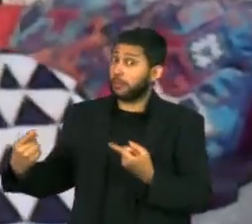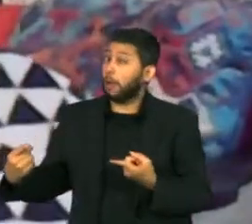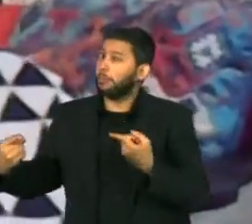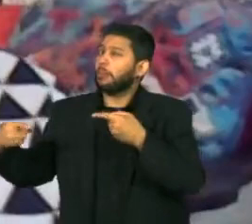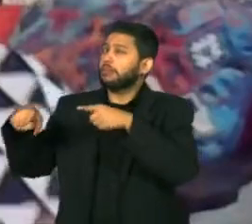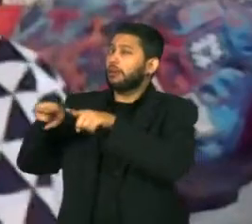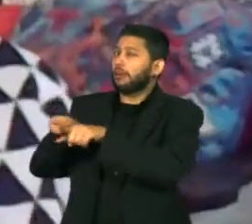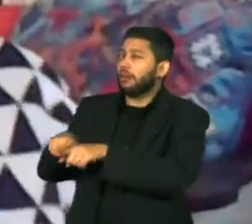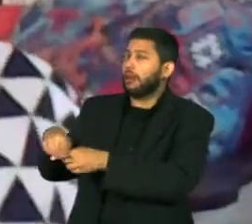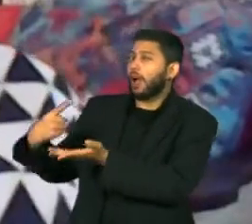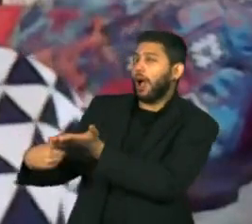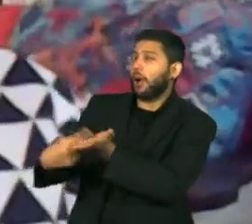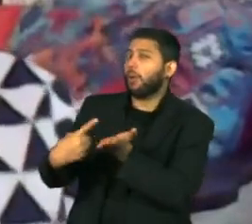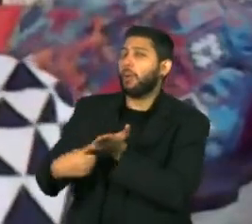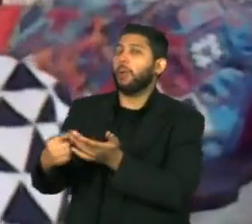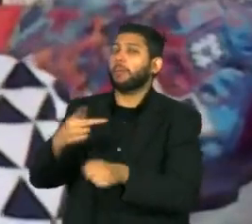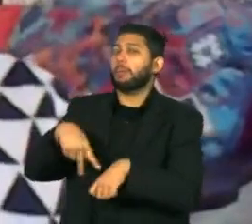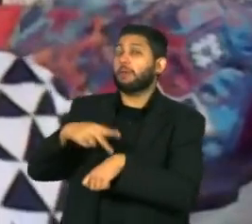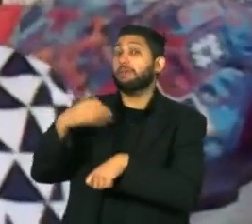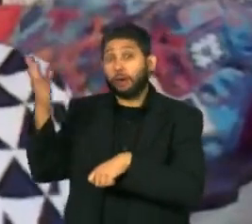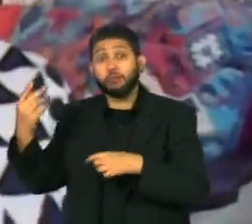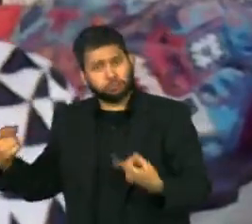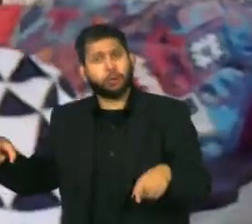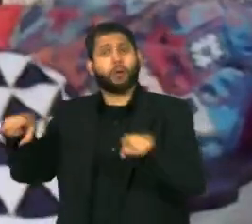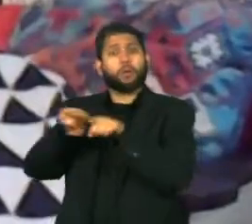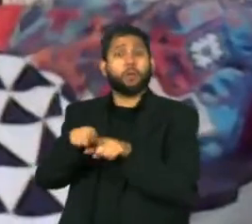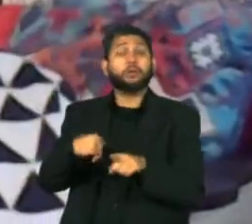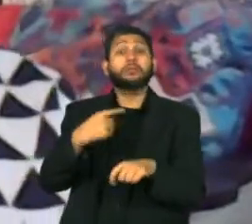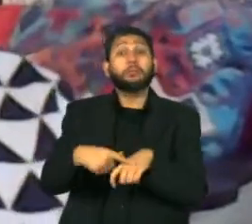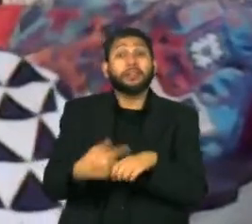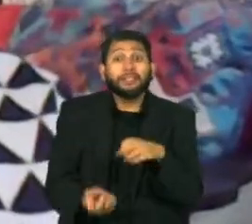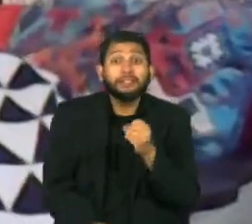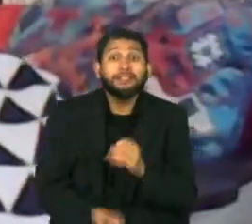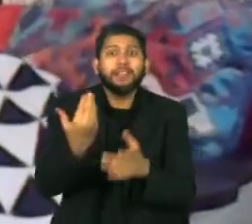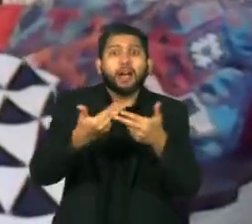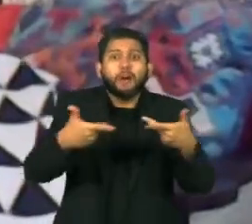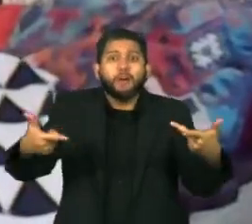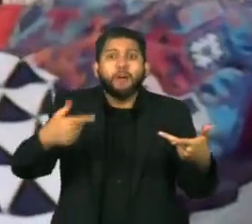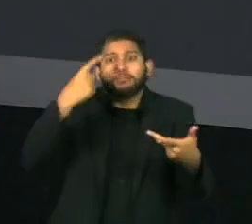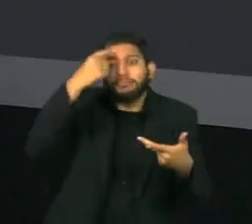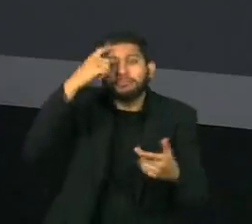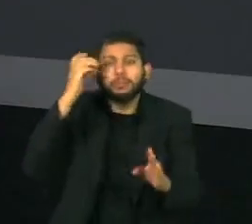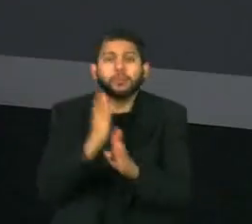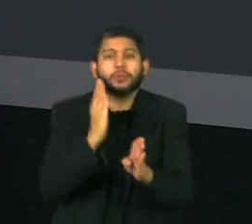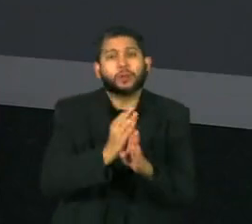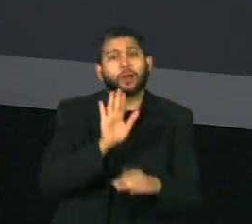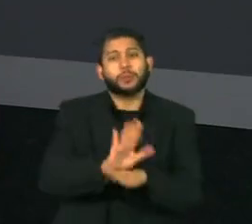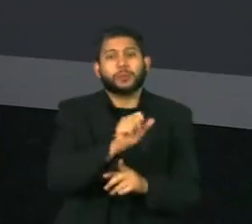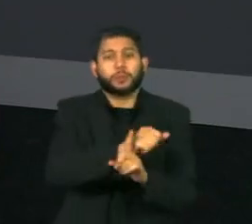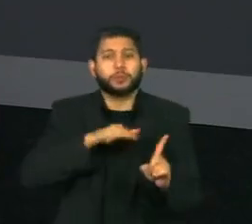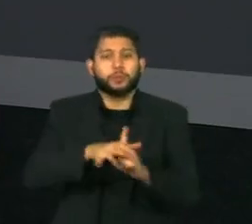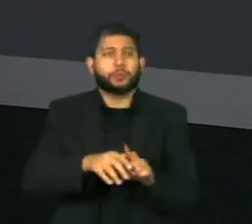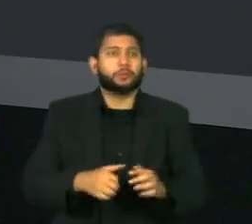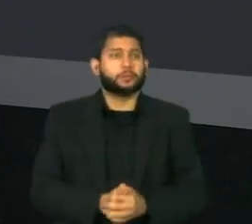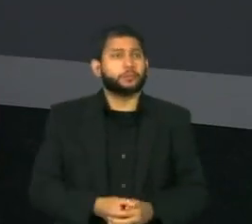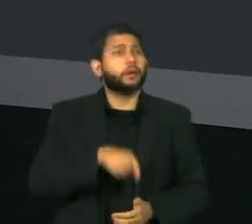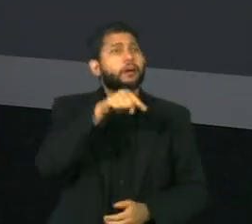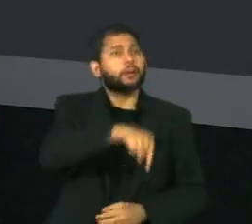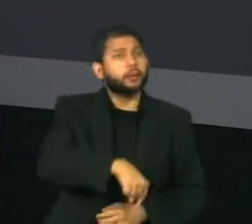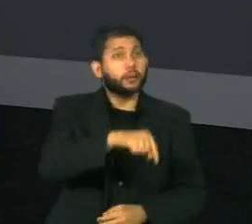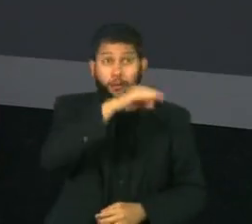nacionais e internacionais, mas, sobretudo, produzir conhecimento que seja útil para a nossa sociedade. Qual é o impacto para o